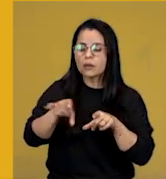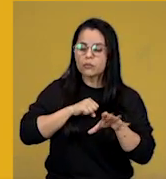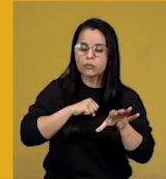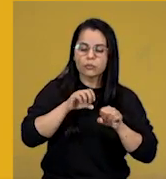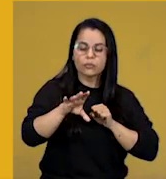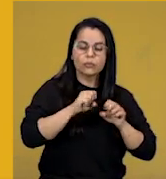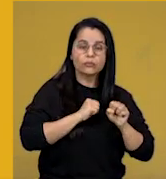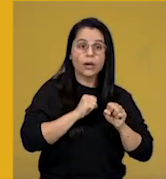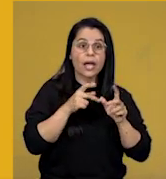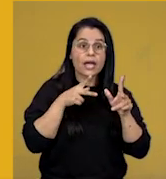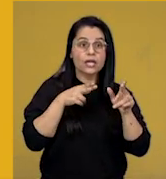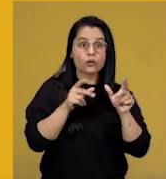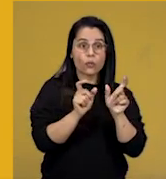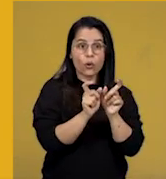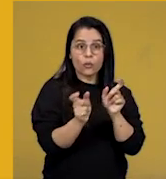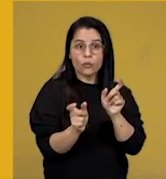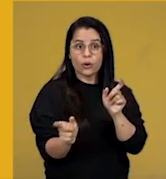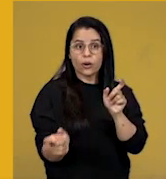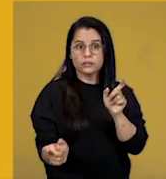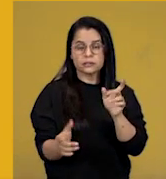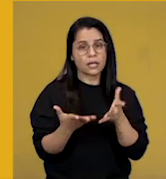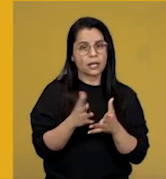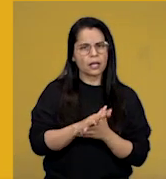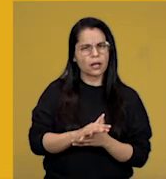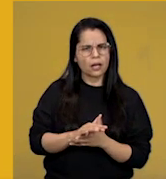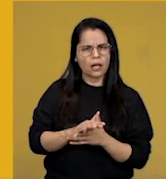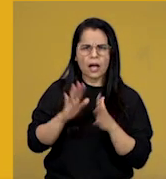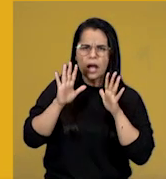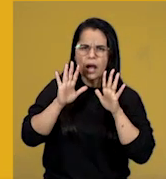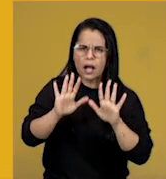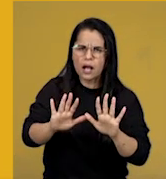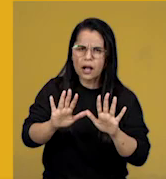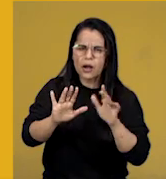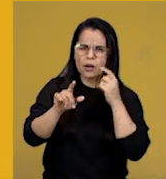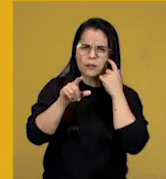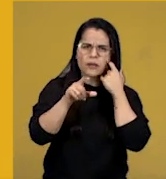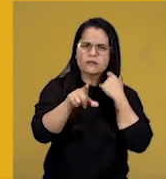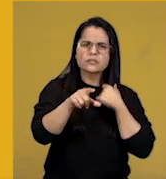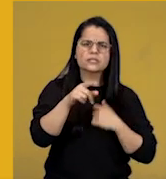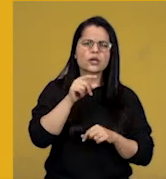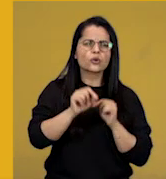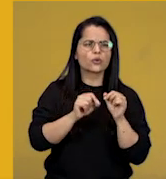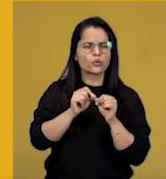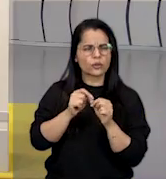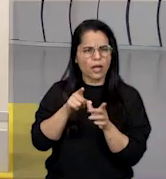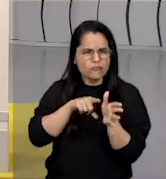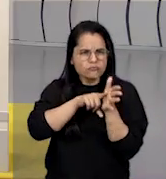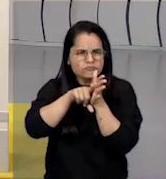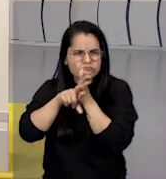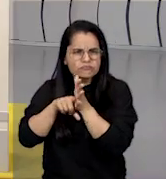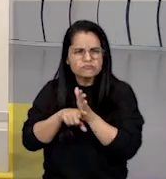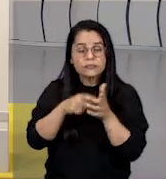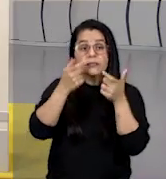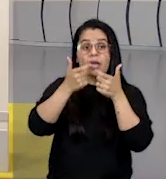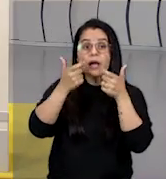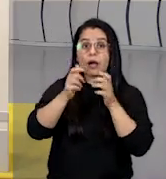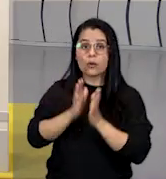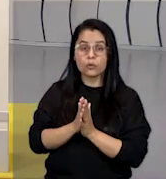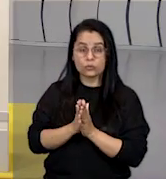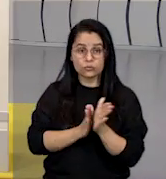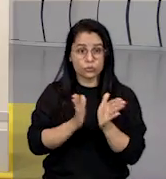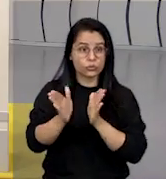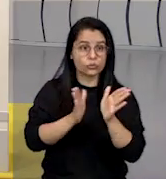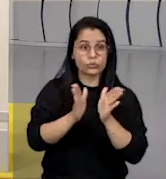condição de polissêmicas. Agora, para você, a fonte de investigação do